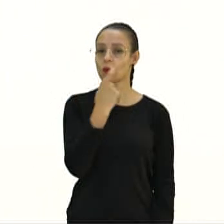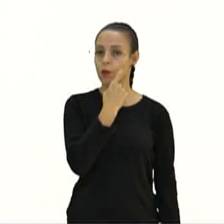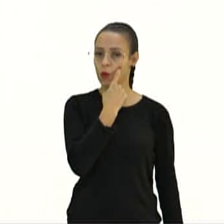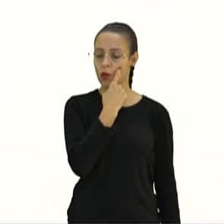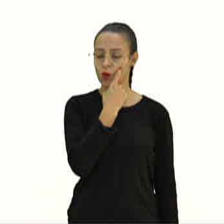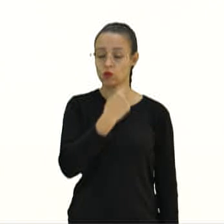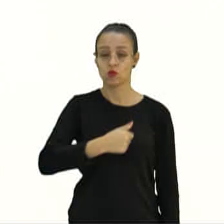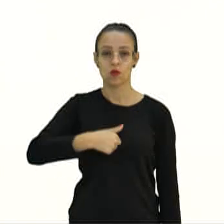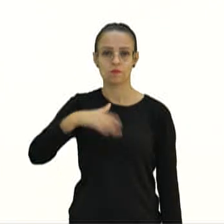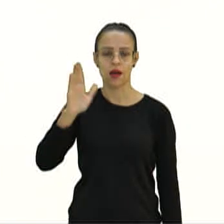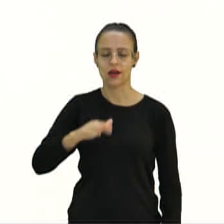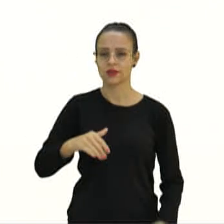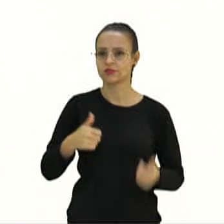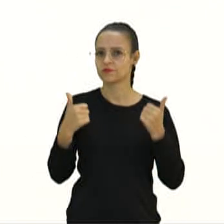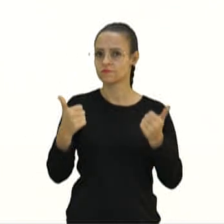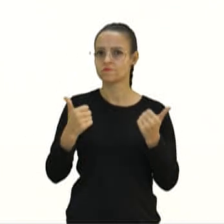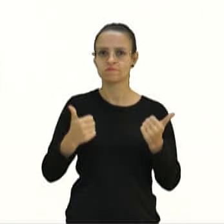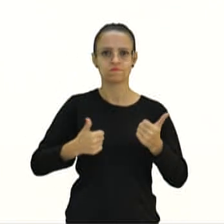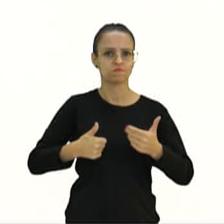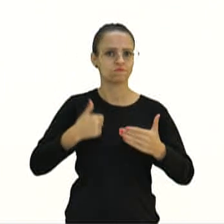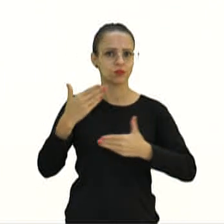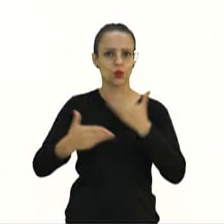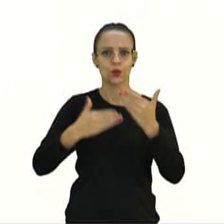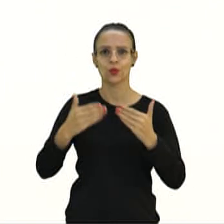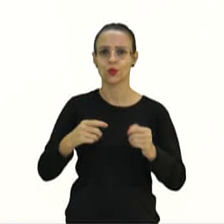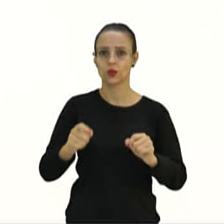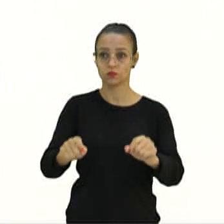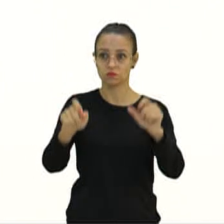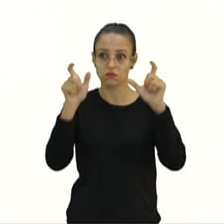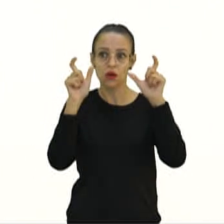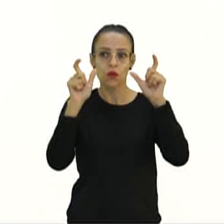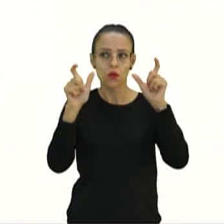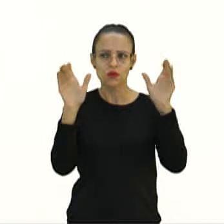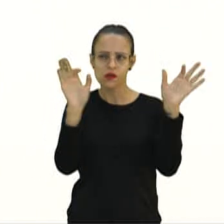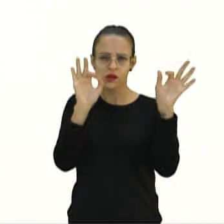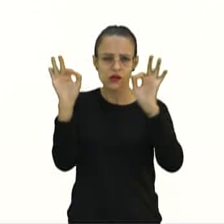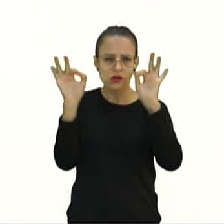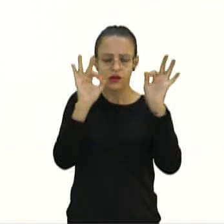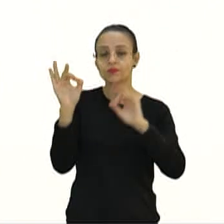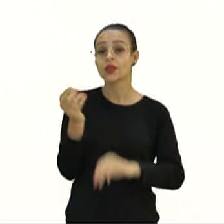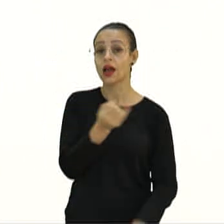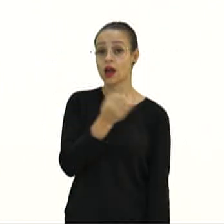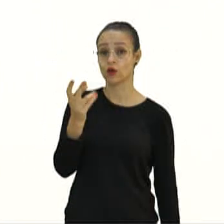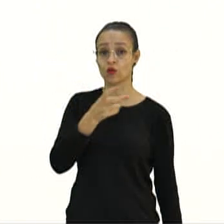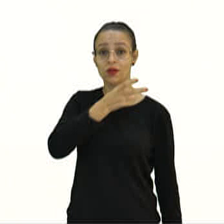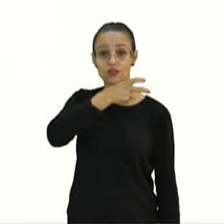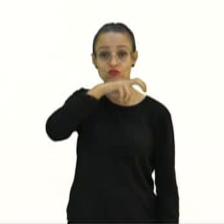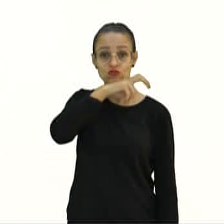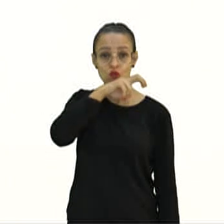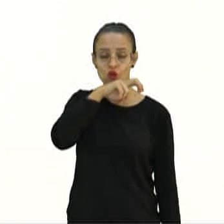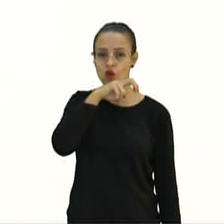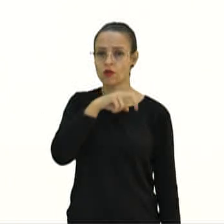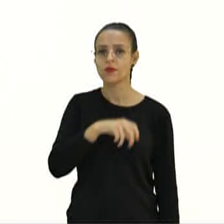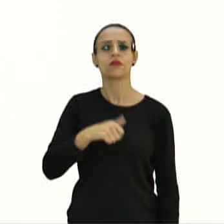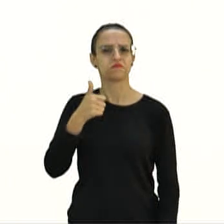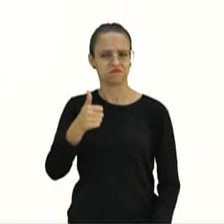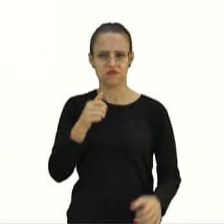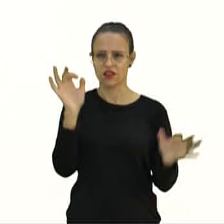sentido mais desenvolvido que eles têm na maioria dos répteis. Em algumas cobras, por exemplo, a visão é bem